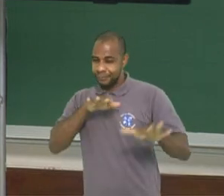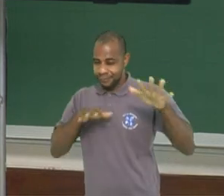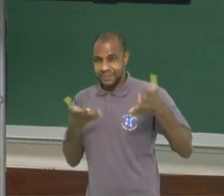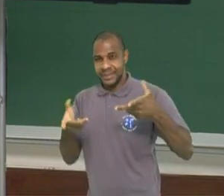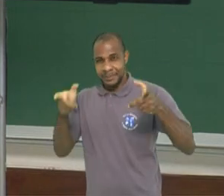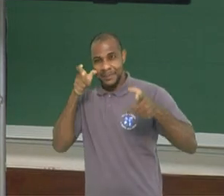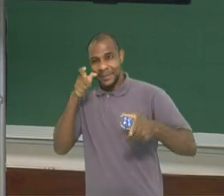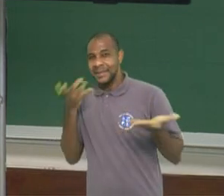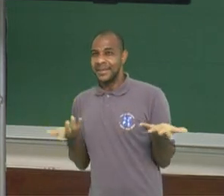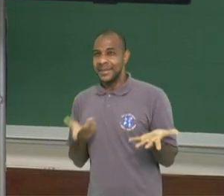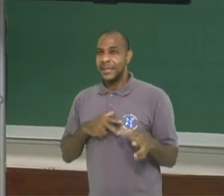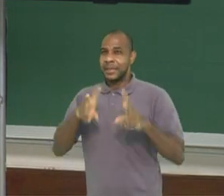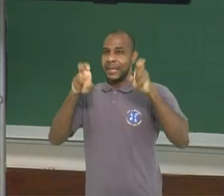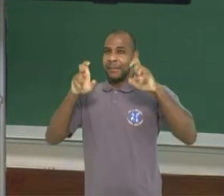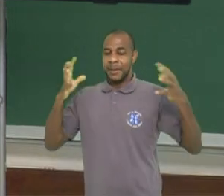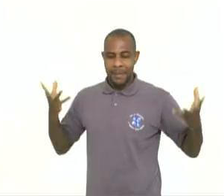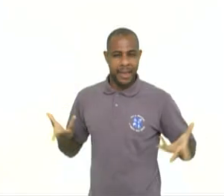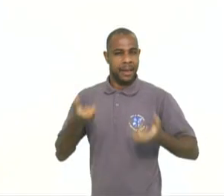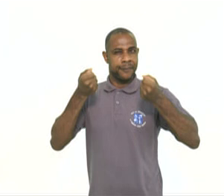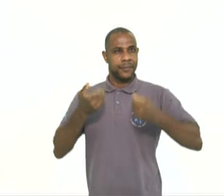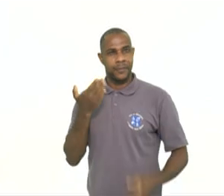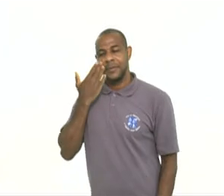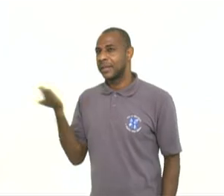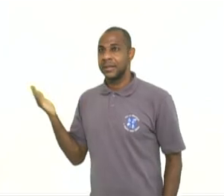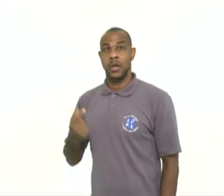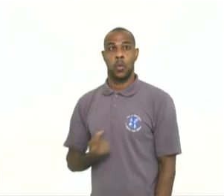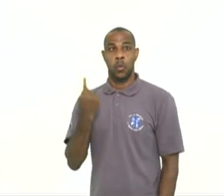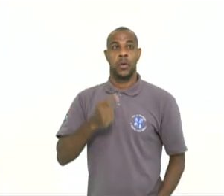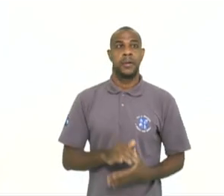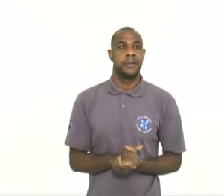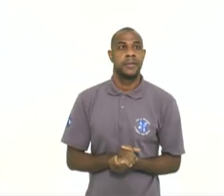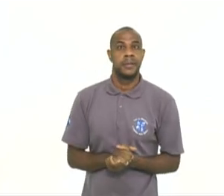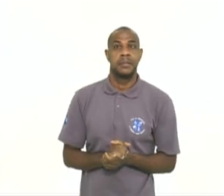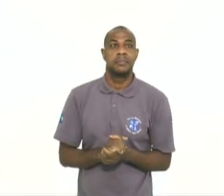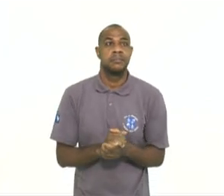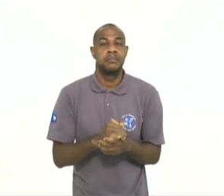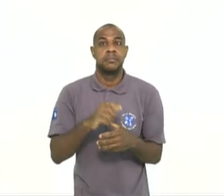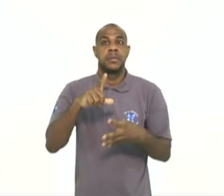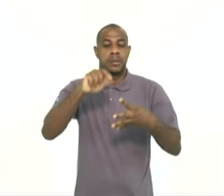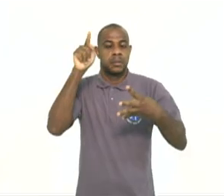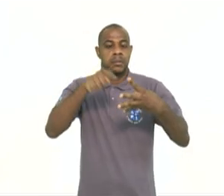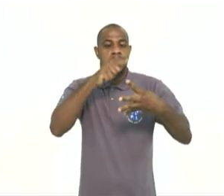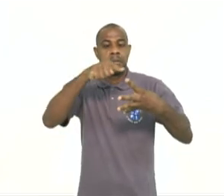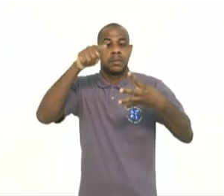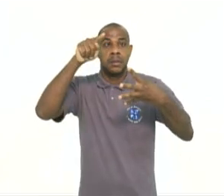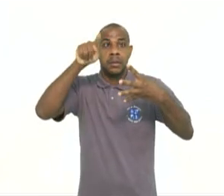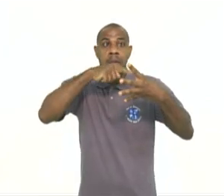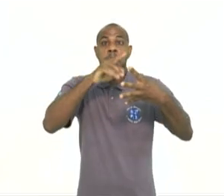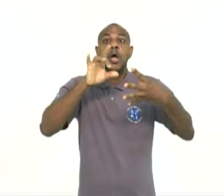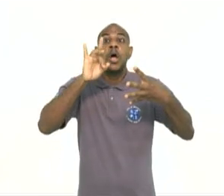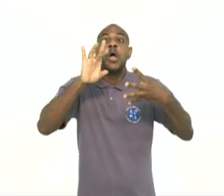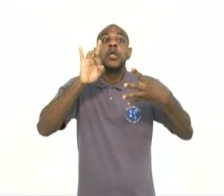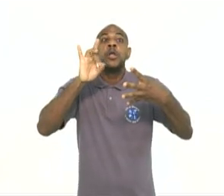vocês prestar atenção nesse tema maravilhoso vamos lá pois número um marque x na alternativa que contém a sobe o tipos de